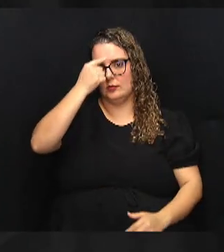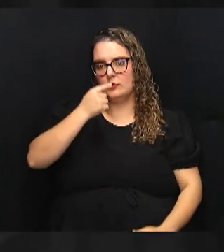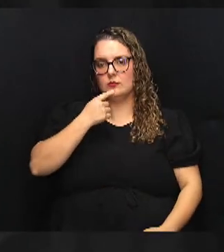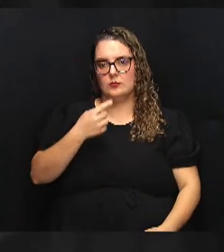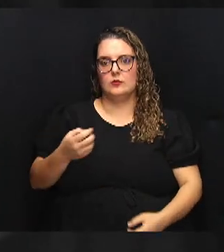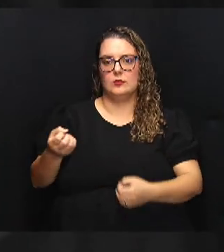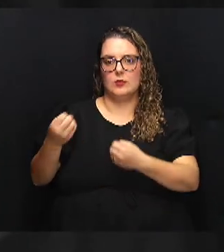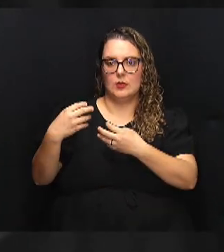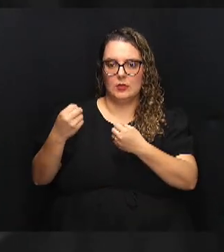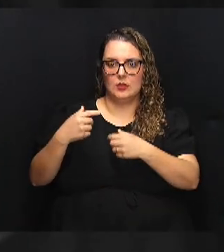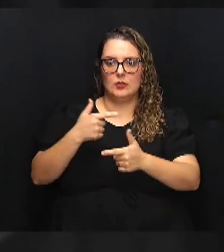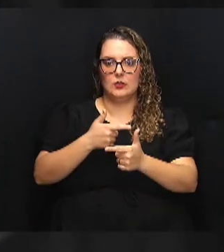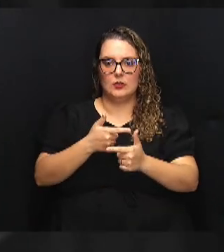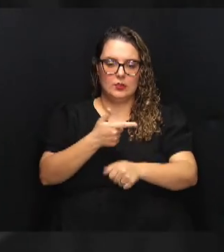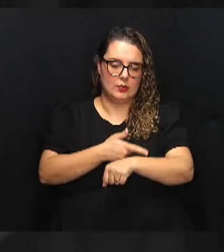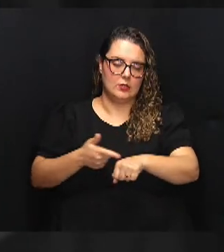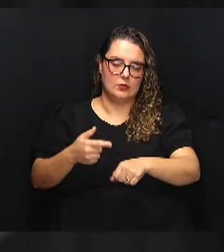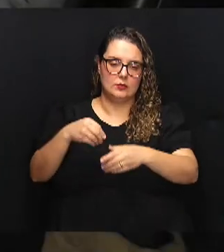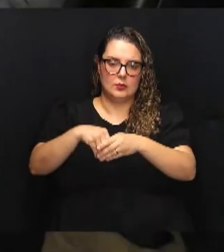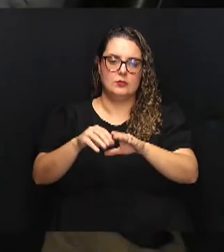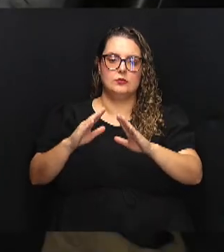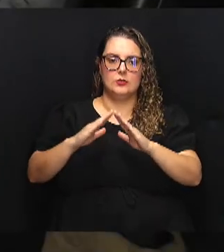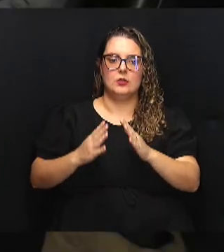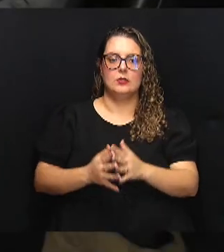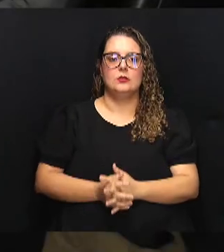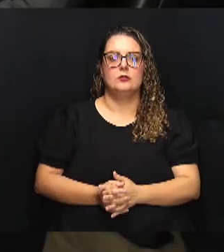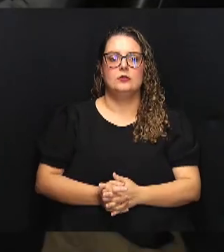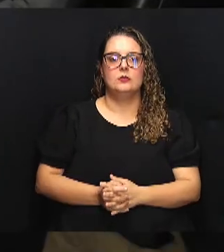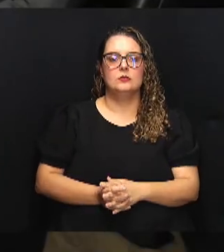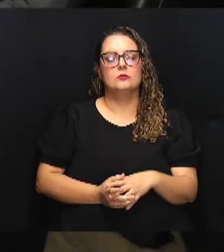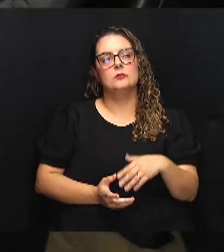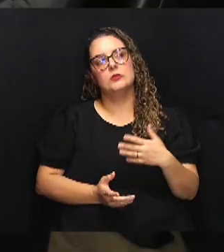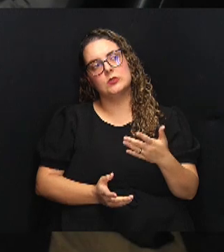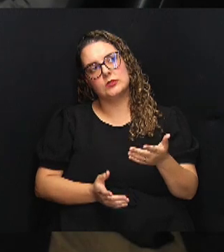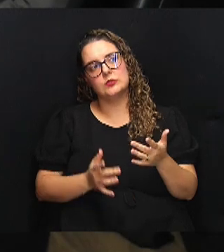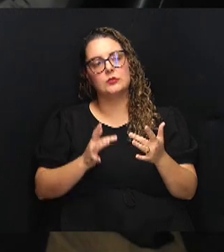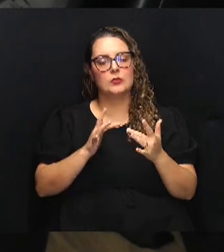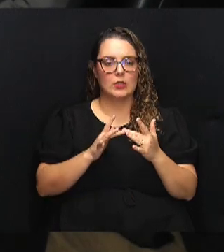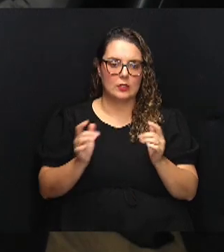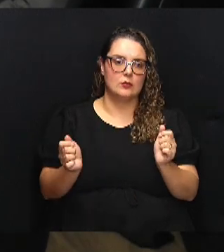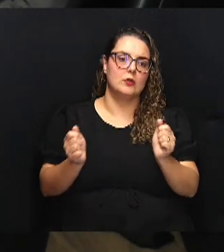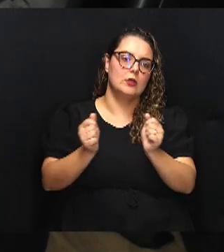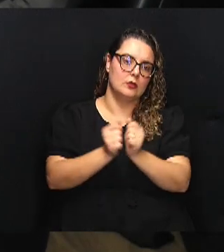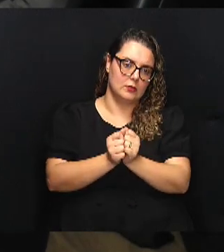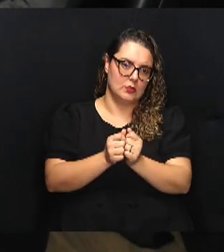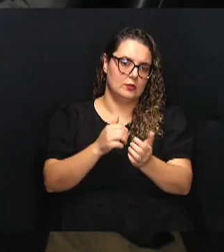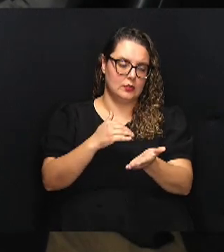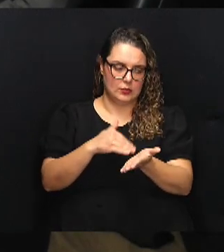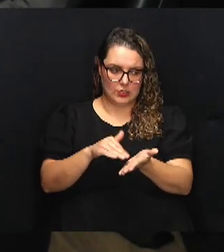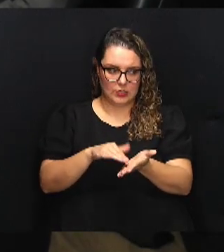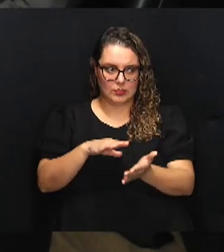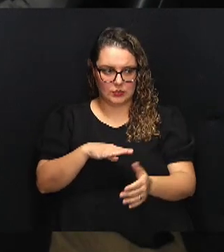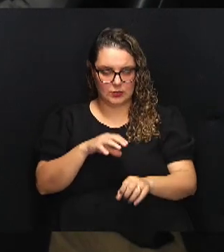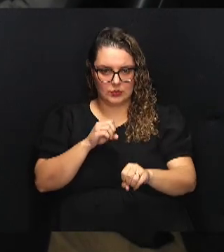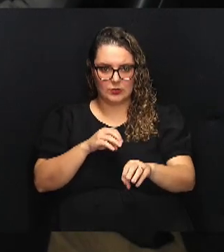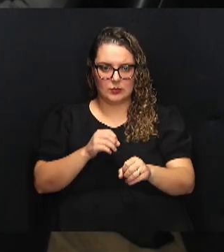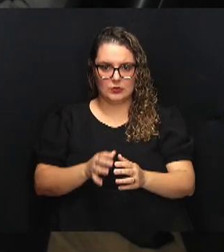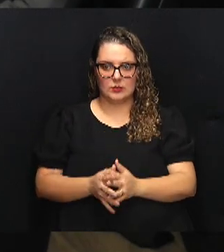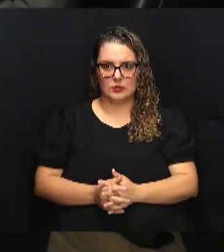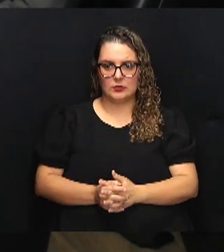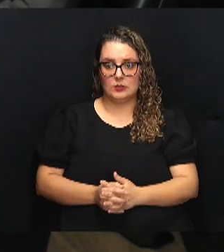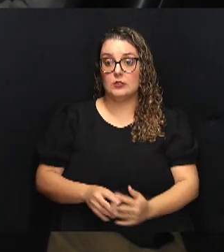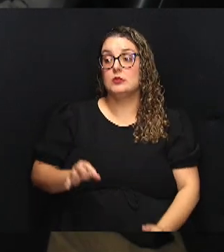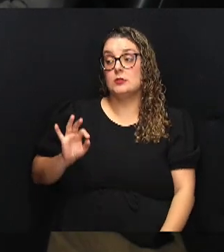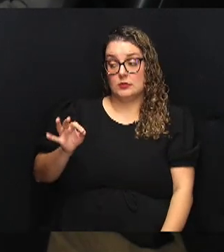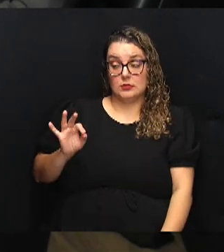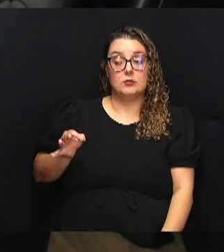em casa. E aí isso tem que ter um contato, uma proximidade com a Secretaria Municipal de Educação? Sem dúvida,